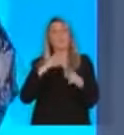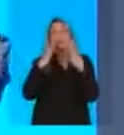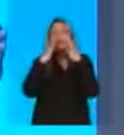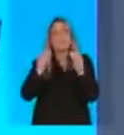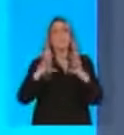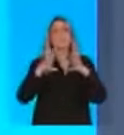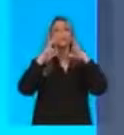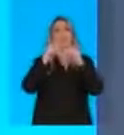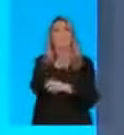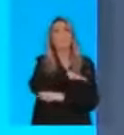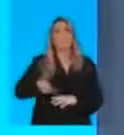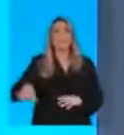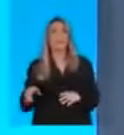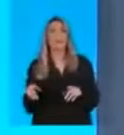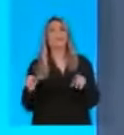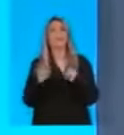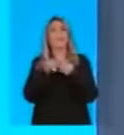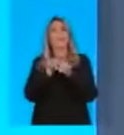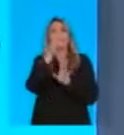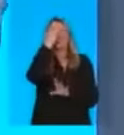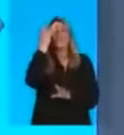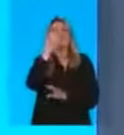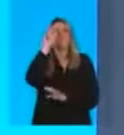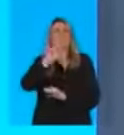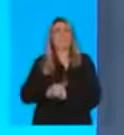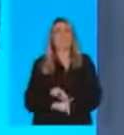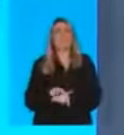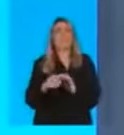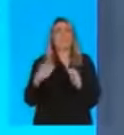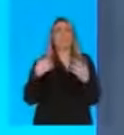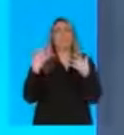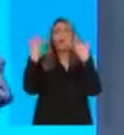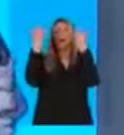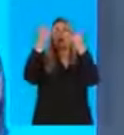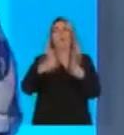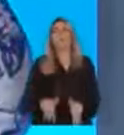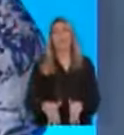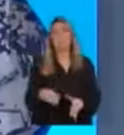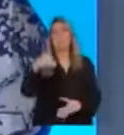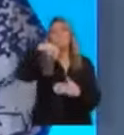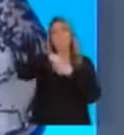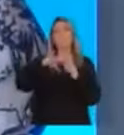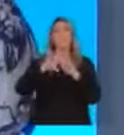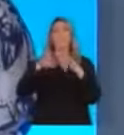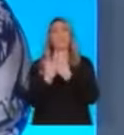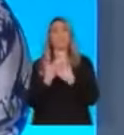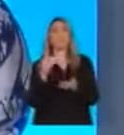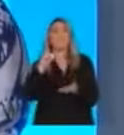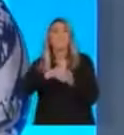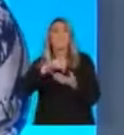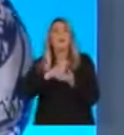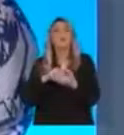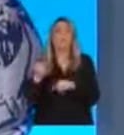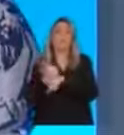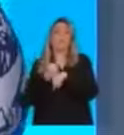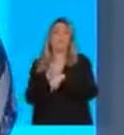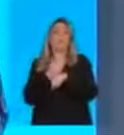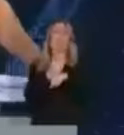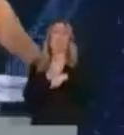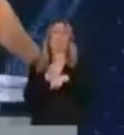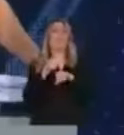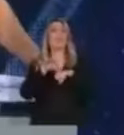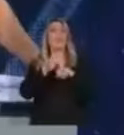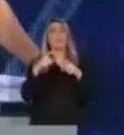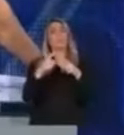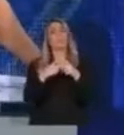crianças mas as pessoas com deficiência que hoje estão abandonadas dentro das escolas por falta de profissionais da educação e da Saúde agora o